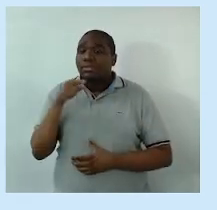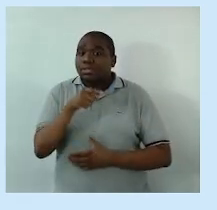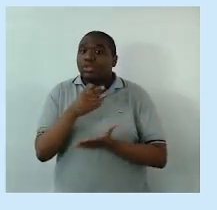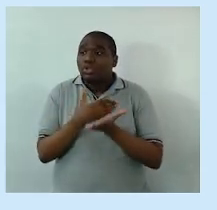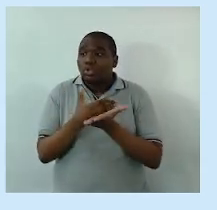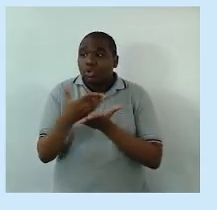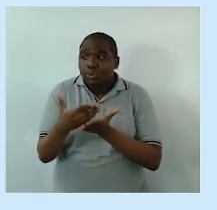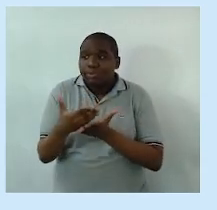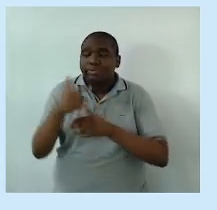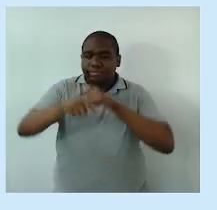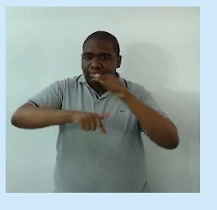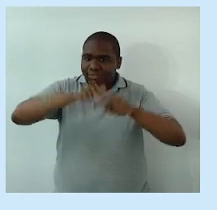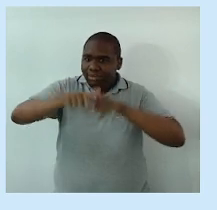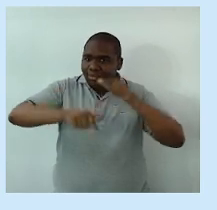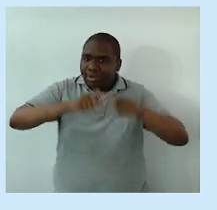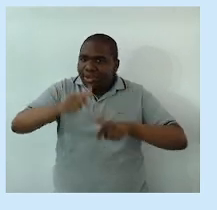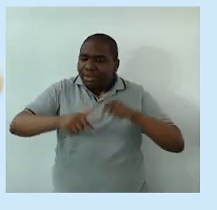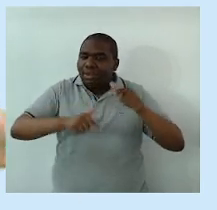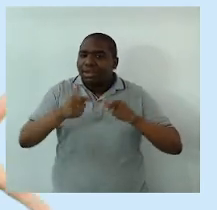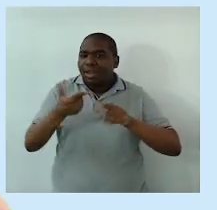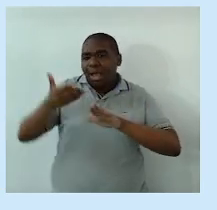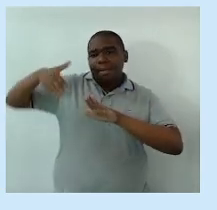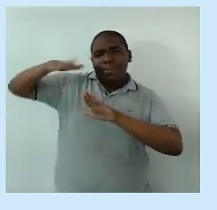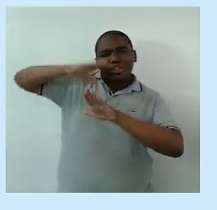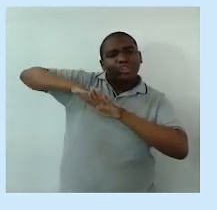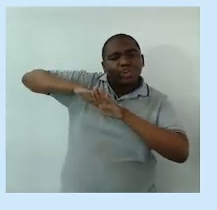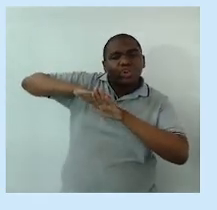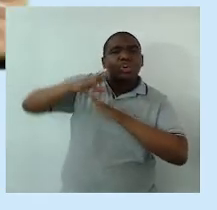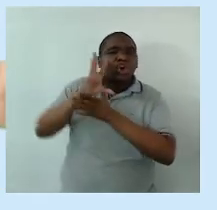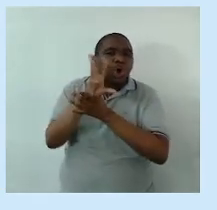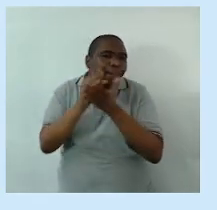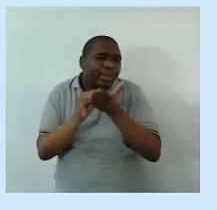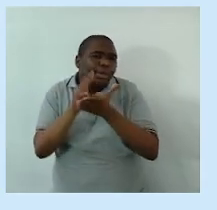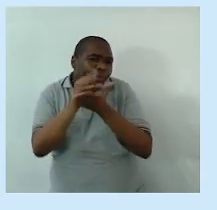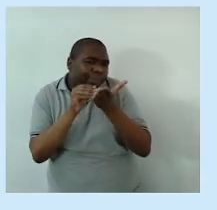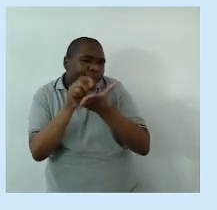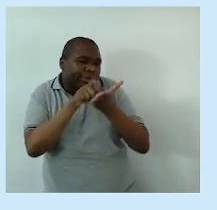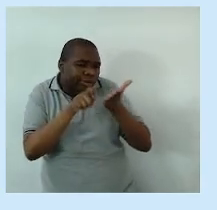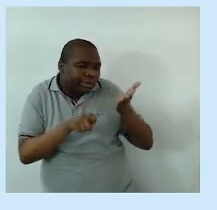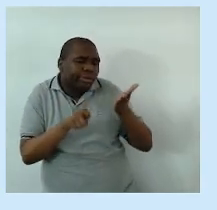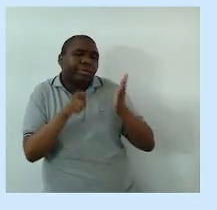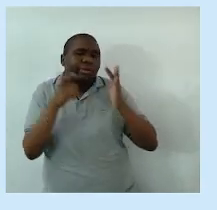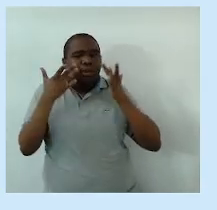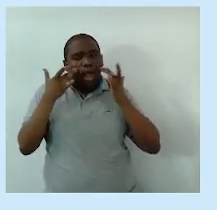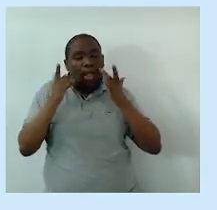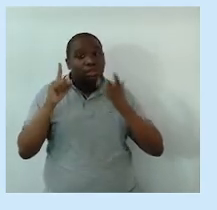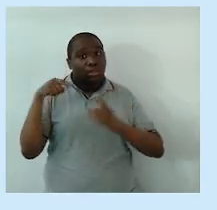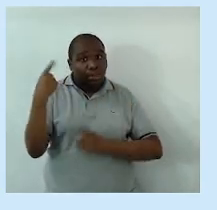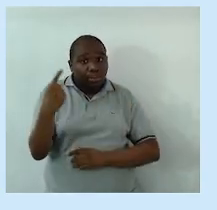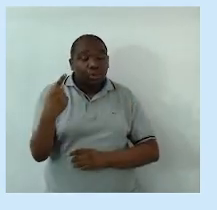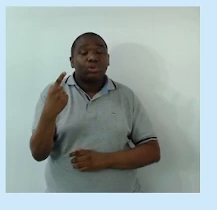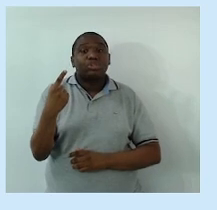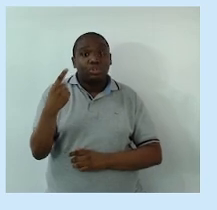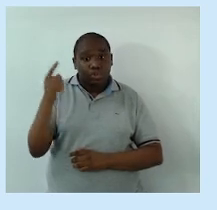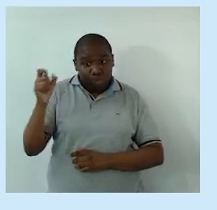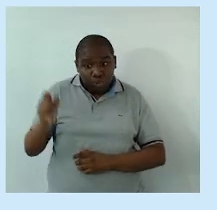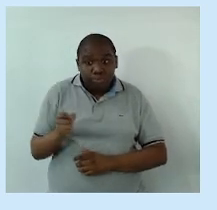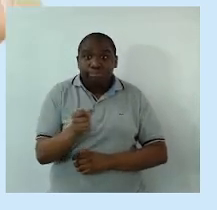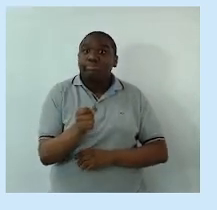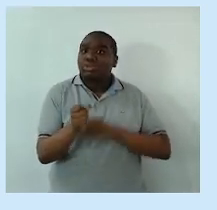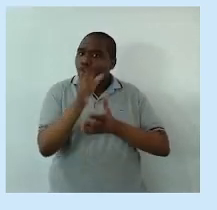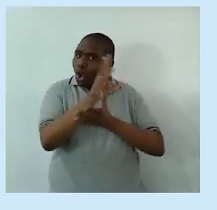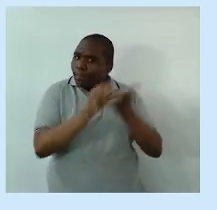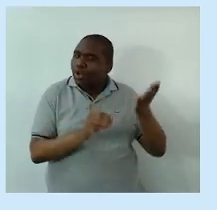começou a trabalhar nos bastidores, sendo copista, né, copiando os clássicos, para depois ele ser o copista oficial